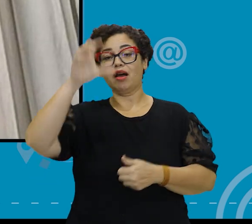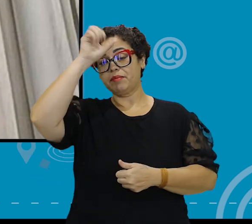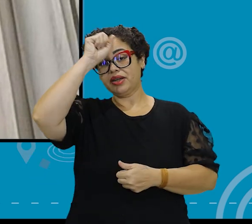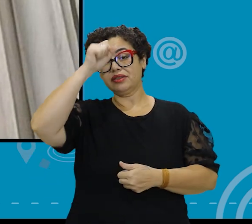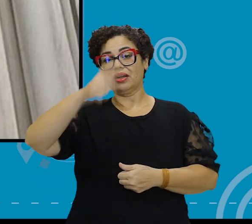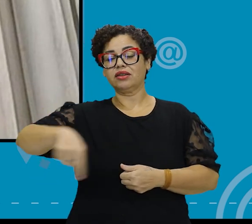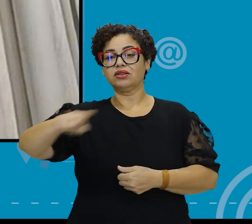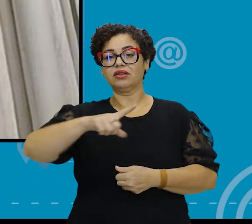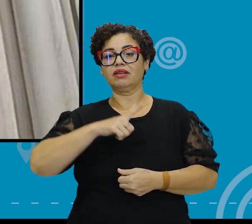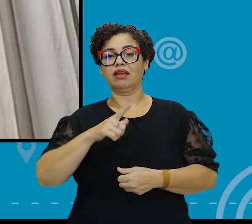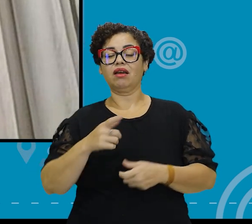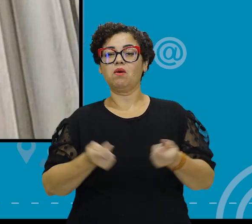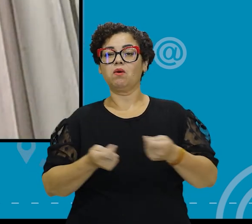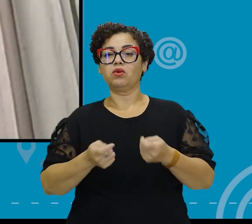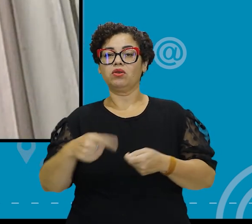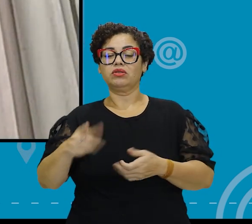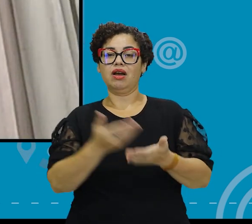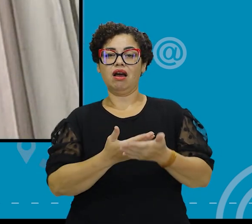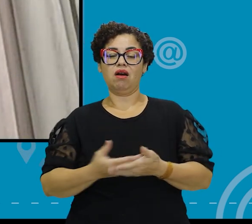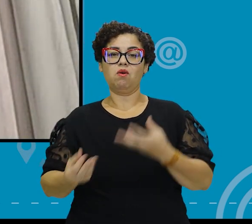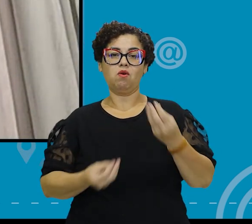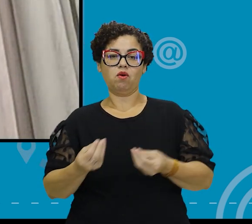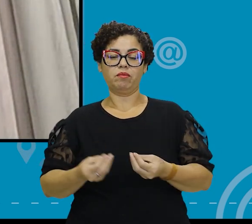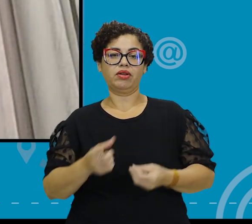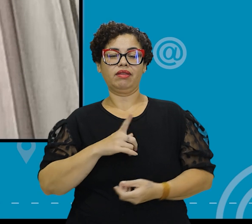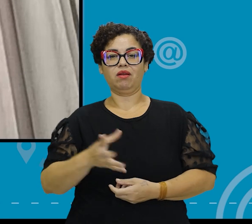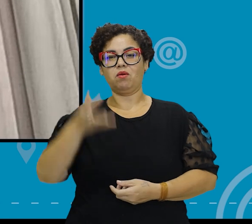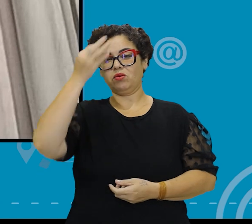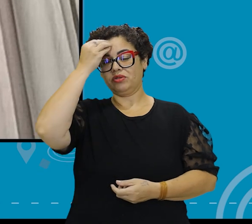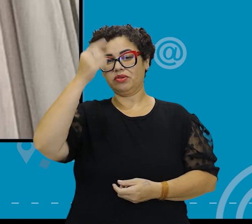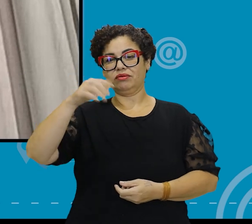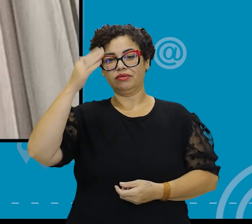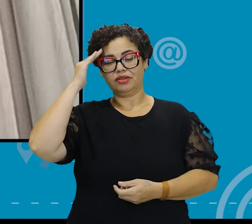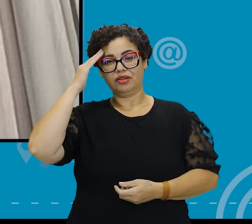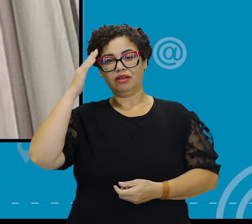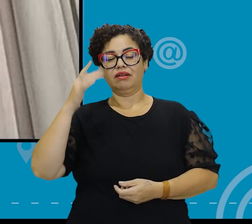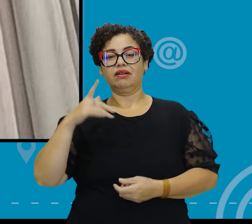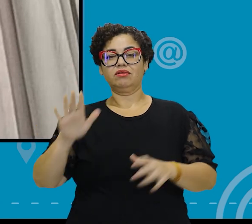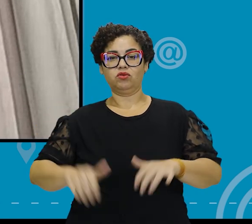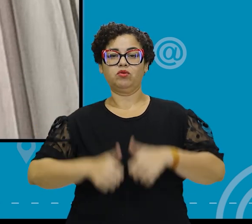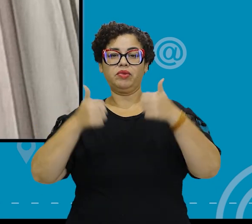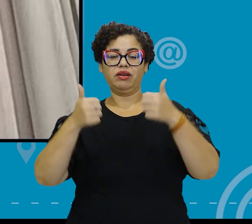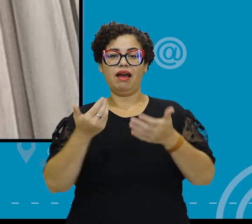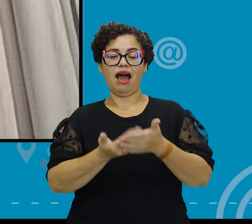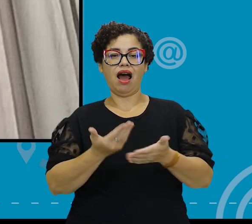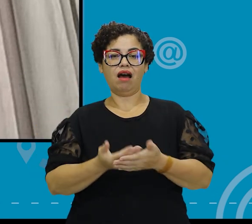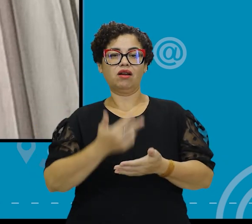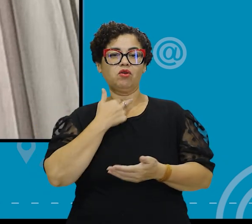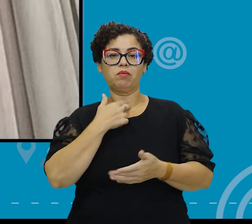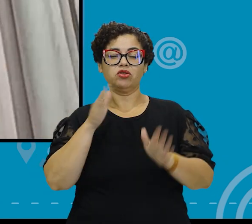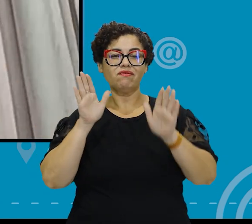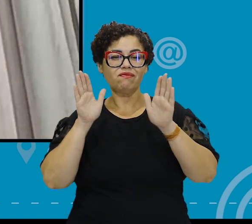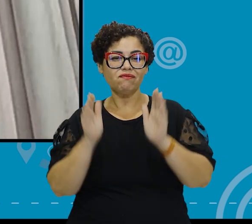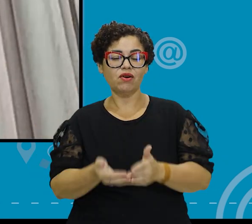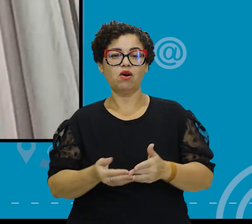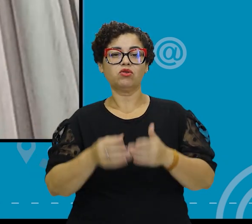aprendizagem motora dessas aulas? Porque a gente tem na concepção crítico-superadora que as aulas não podem ser